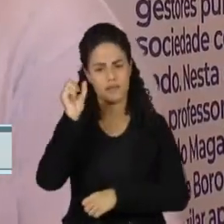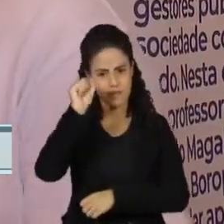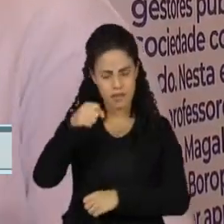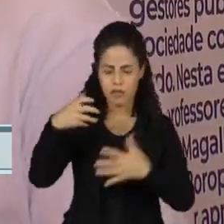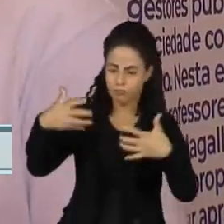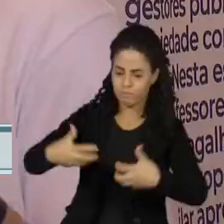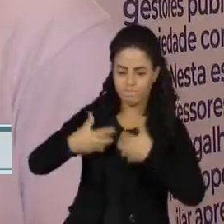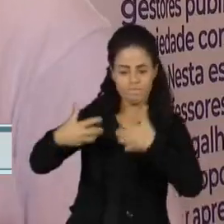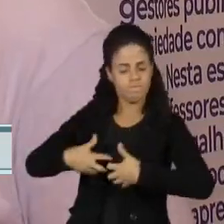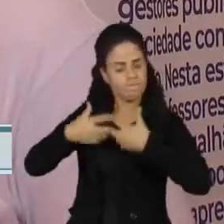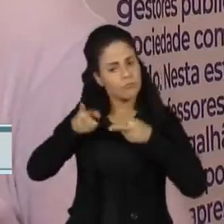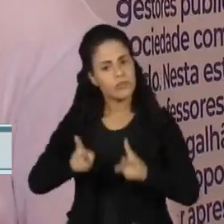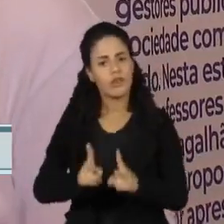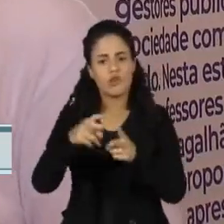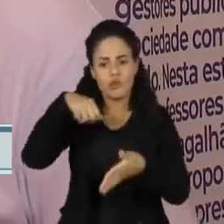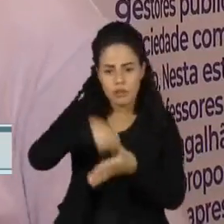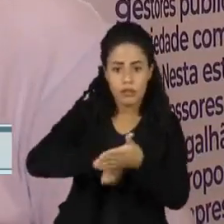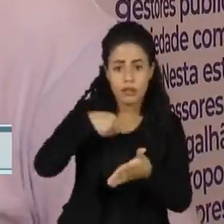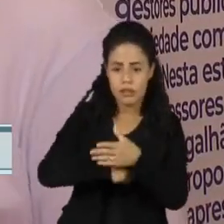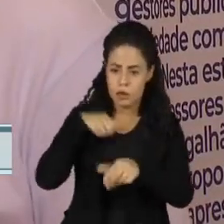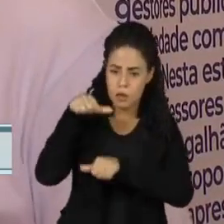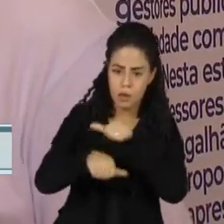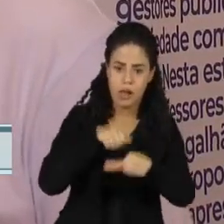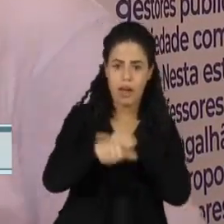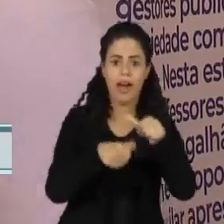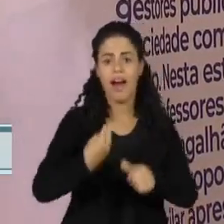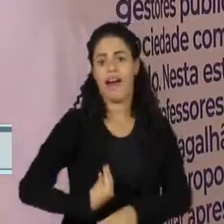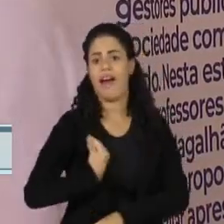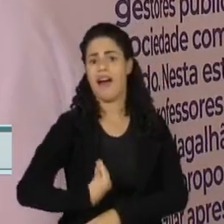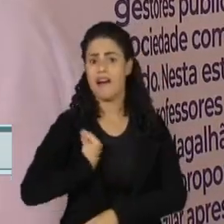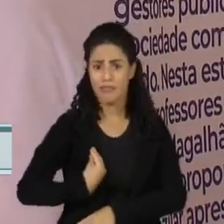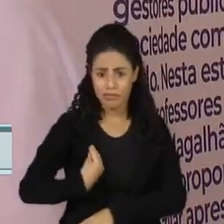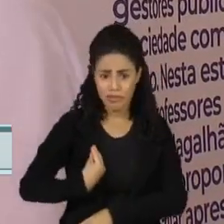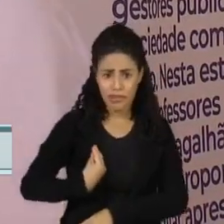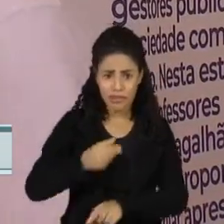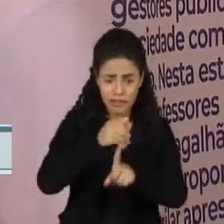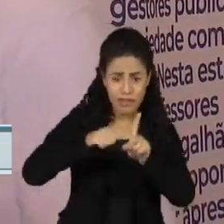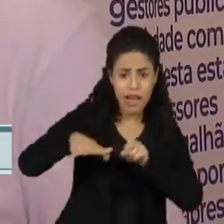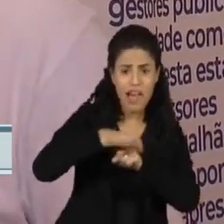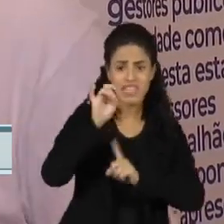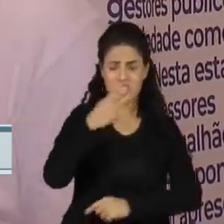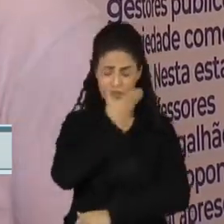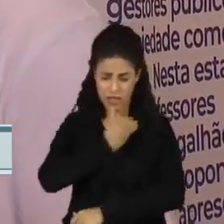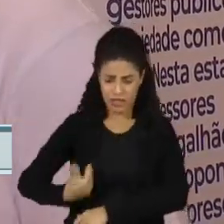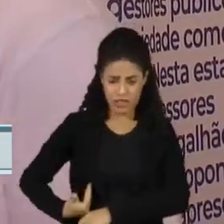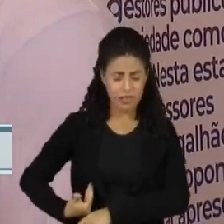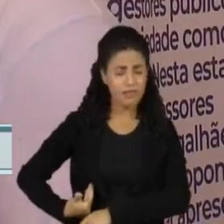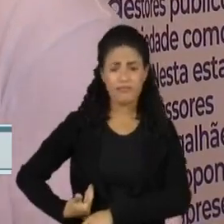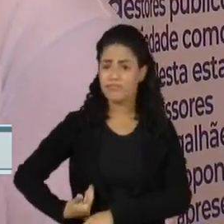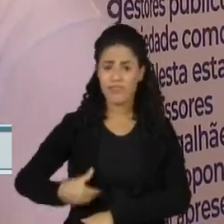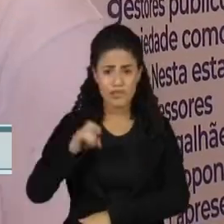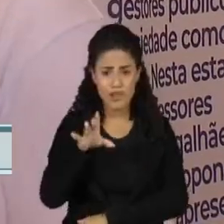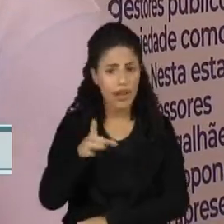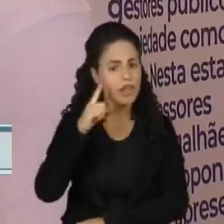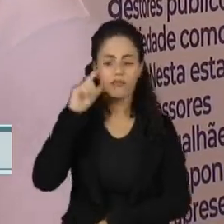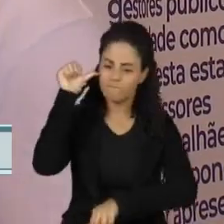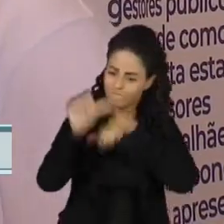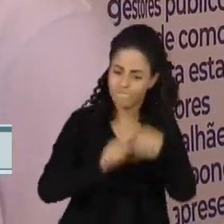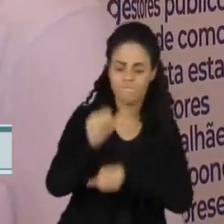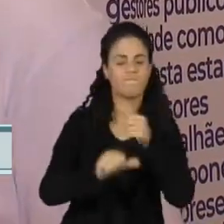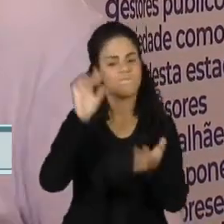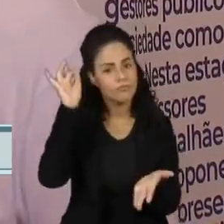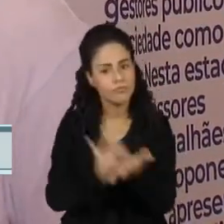nessa luta é transformar a vida da população brasileira, porque só a educação pública e a educação em geral é que transforma a vida